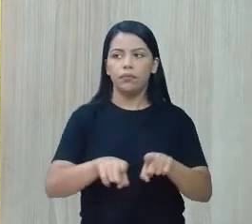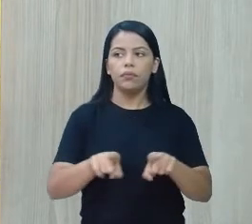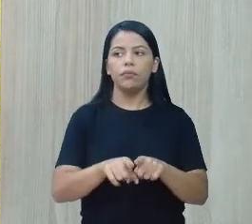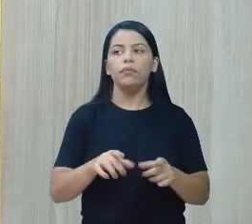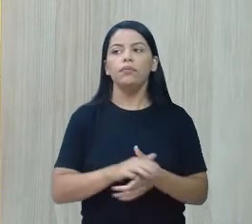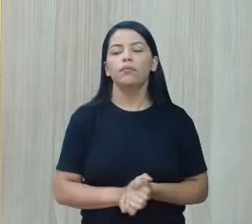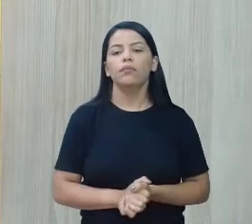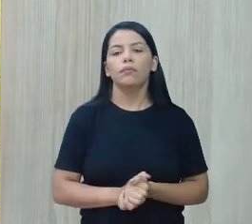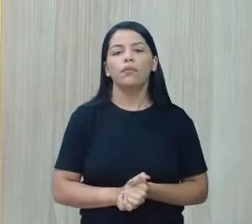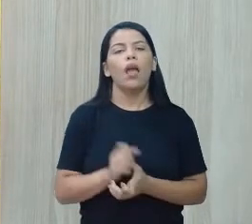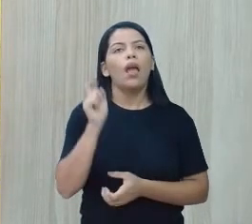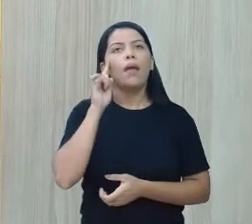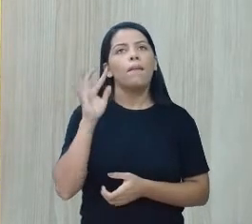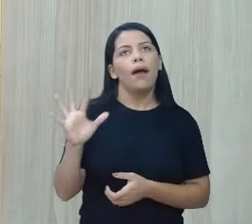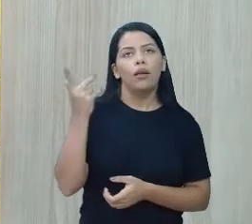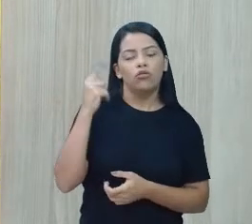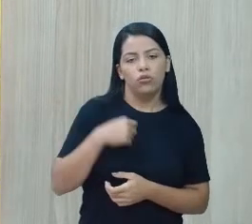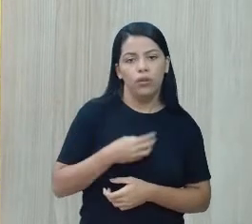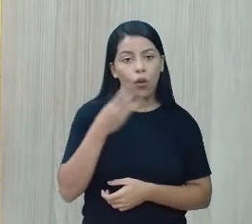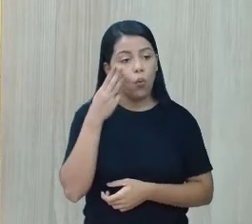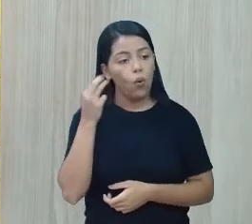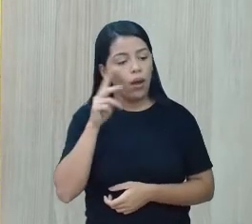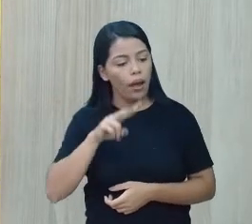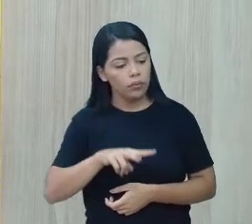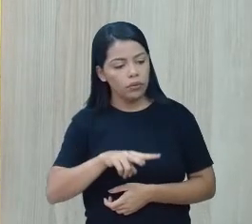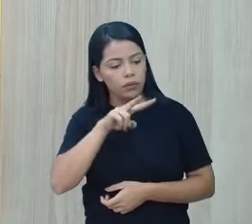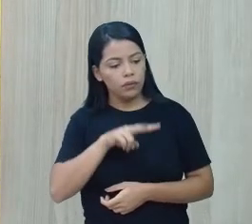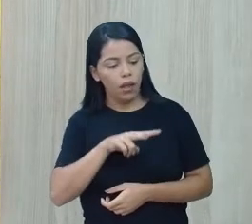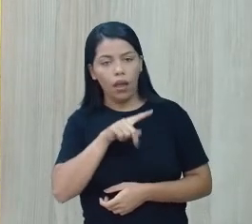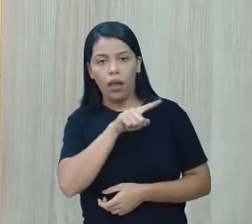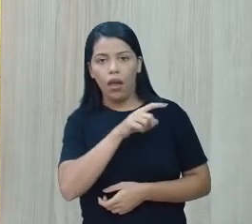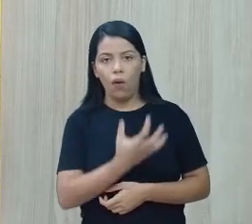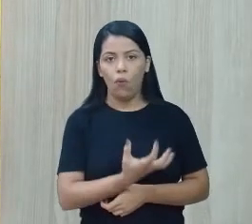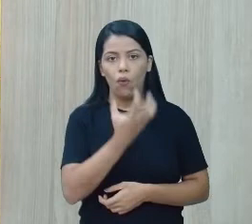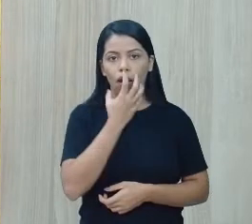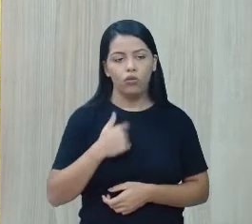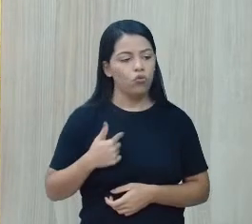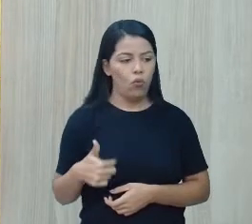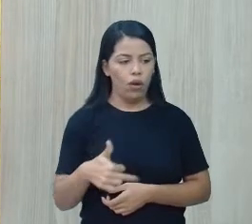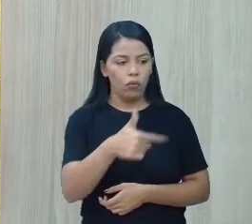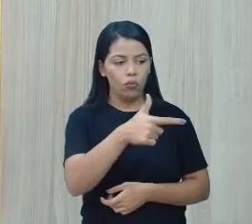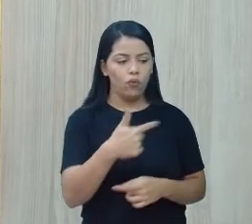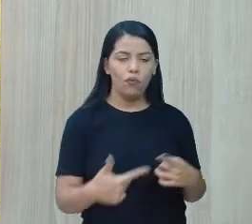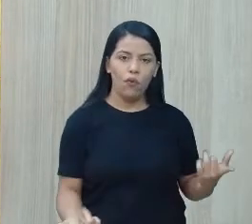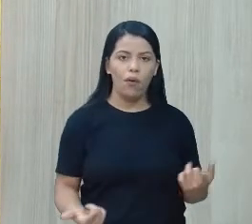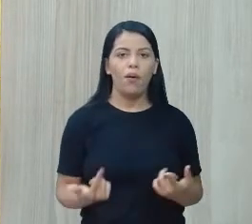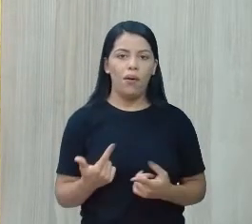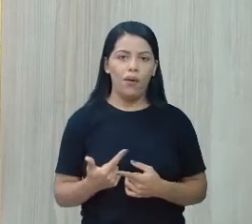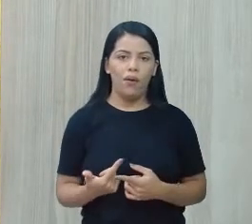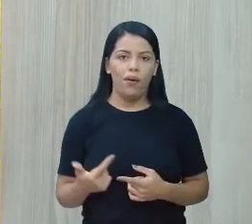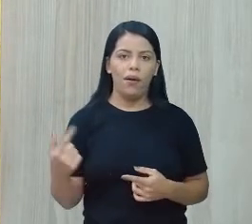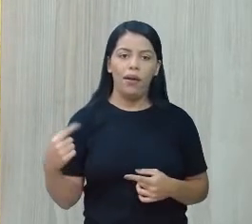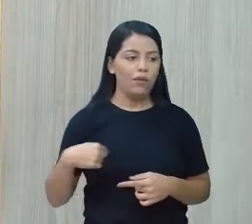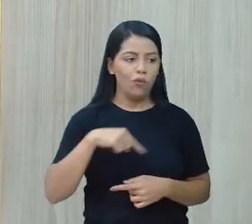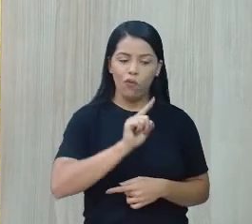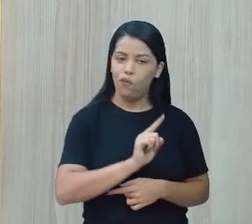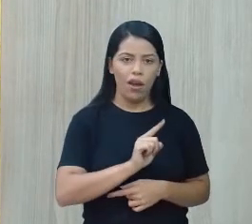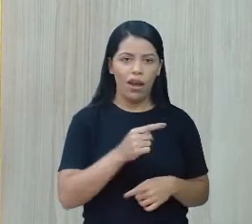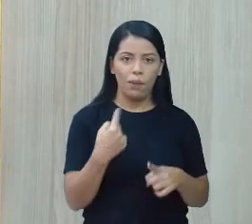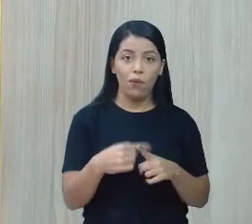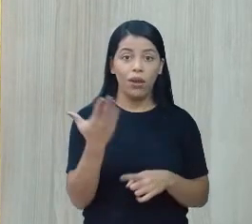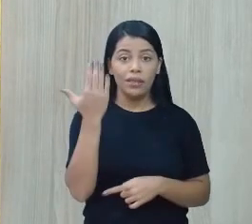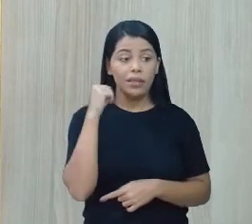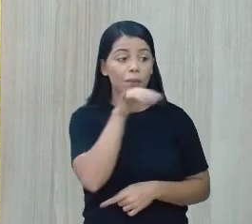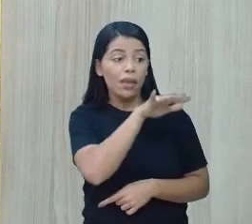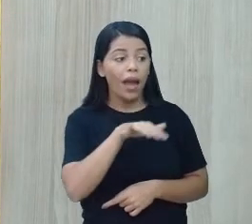Também imagina um gato que olha o cachorro lá na rua. Ele sabe, ele não vai atravessar a rua, que ele não está doido, não é? Porque ele sabe que ali é um território que não pertence a